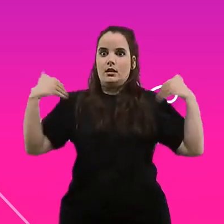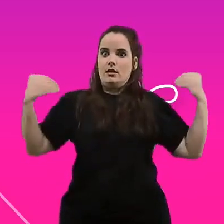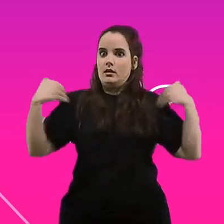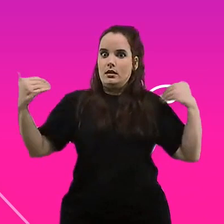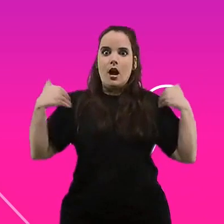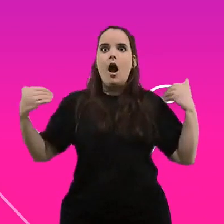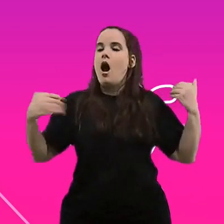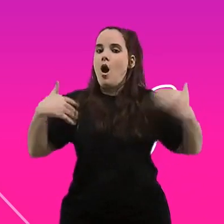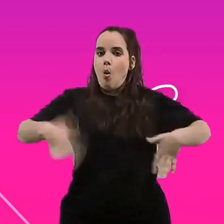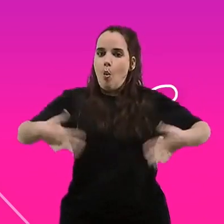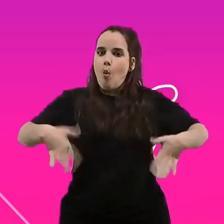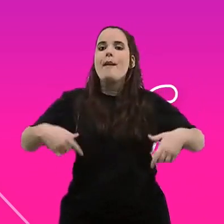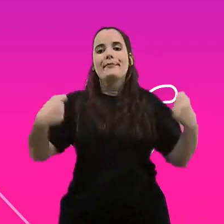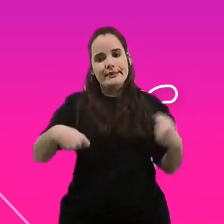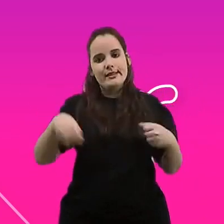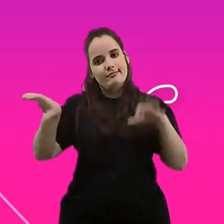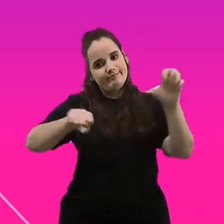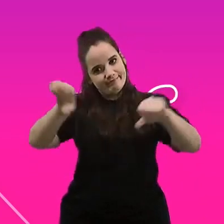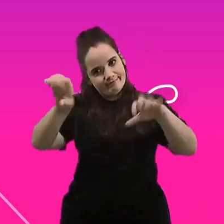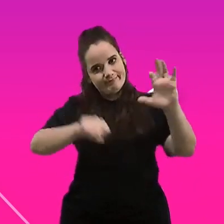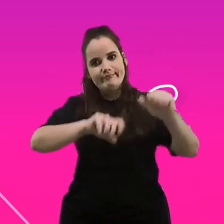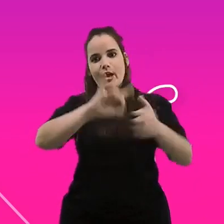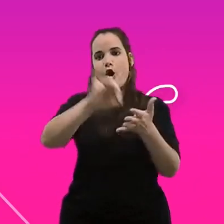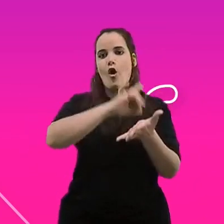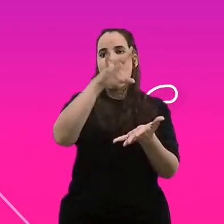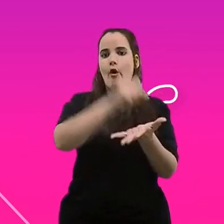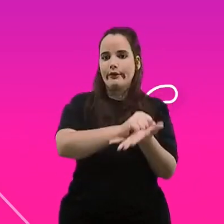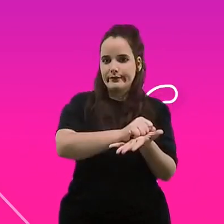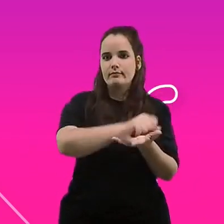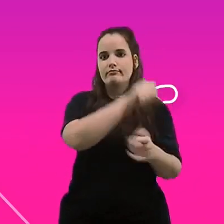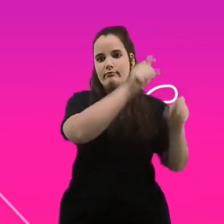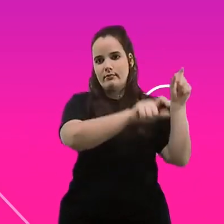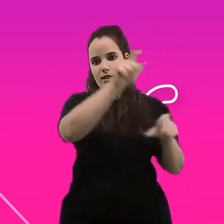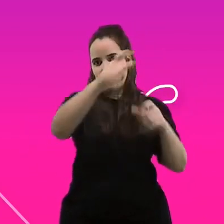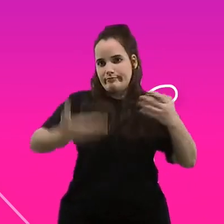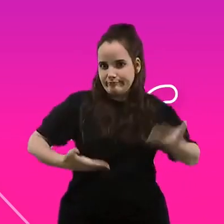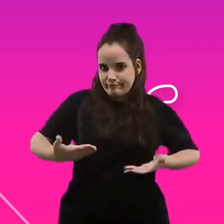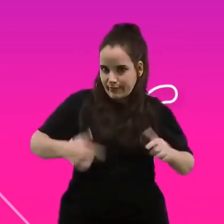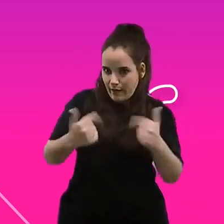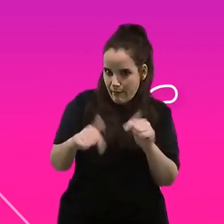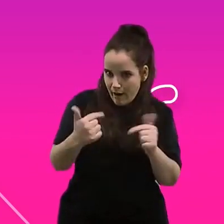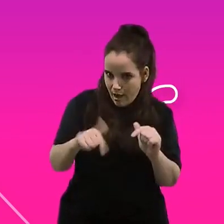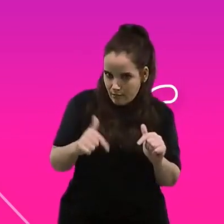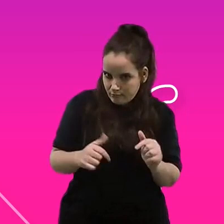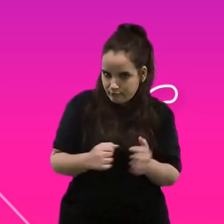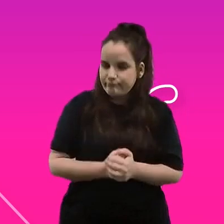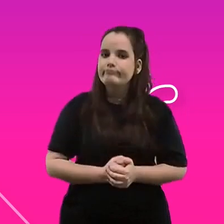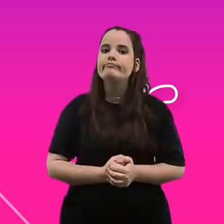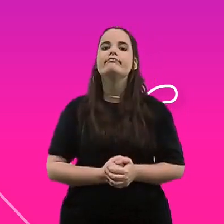contasse isso, e eu entendo que os dados foram uma peça muito chave desse processo todo.